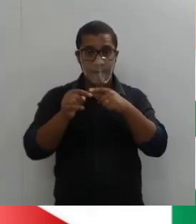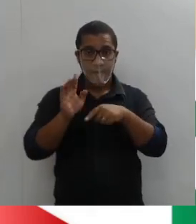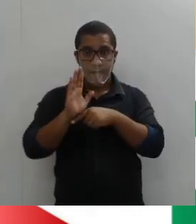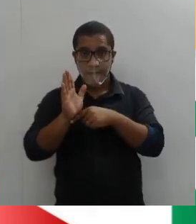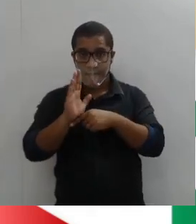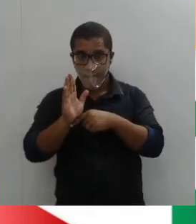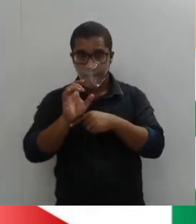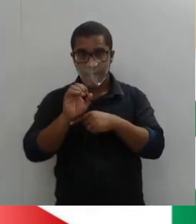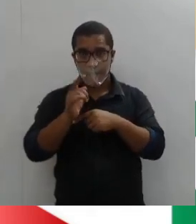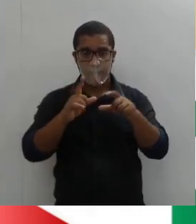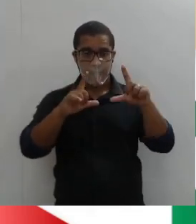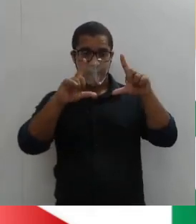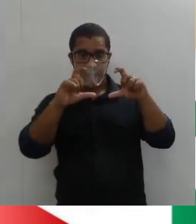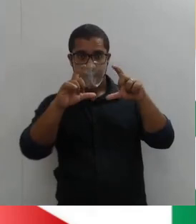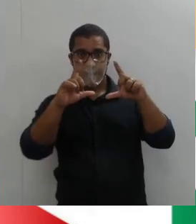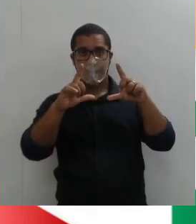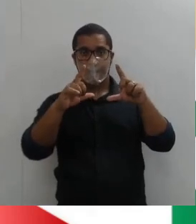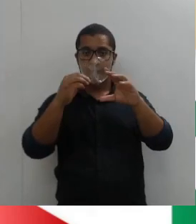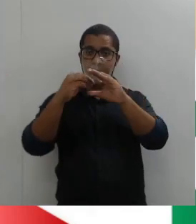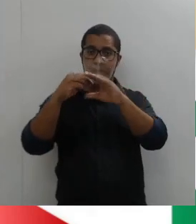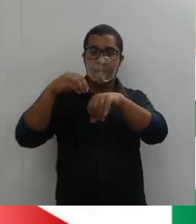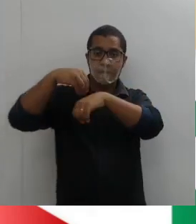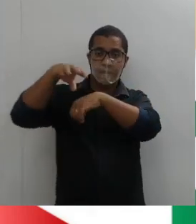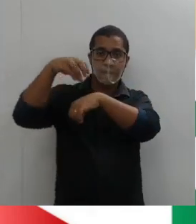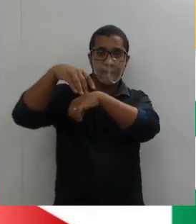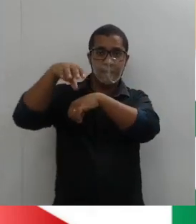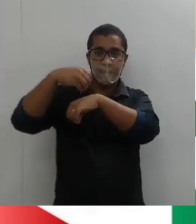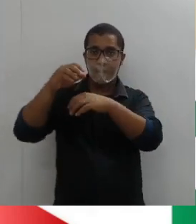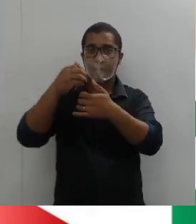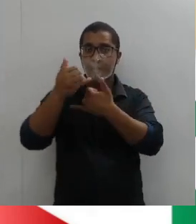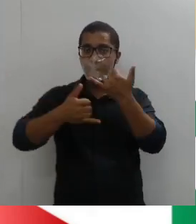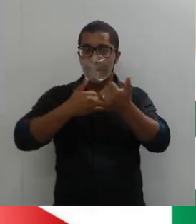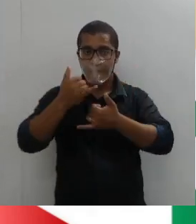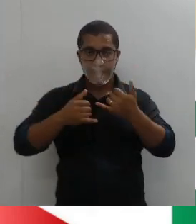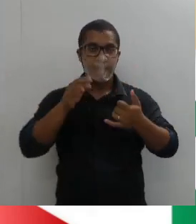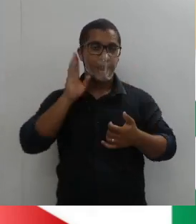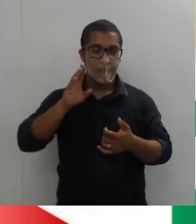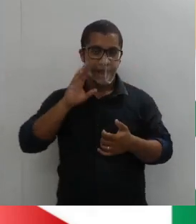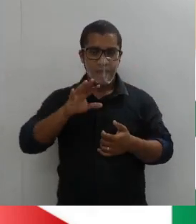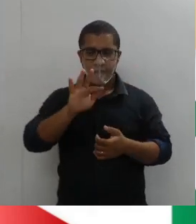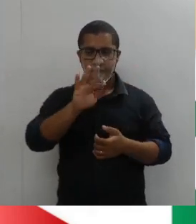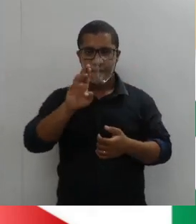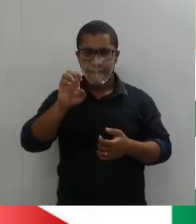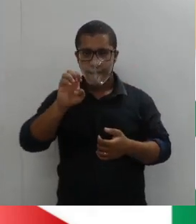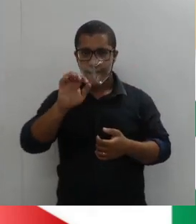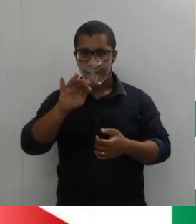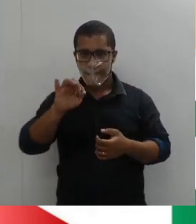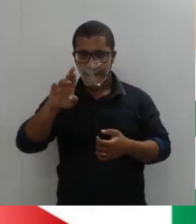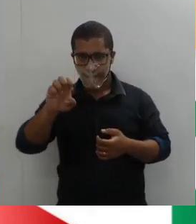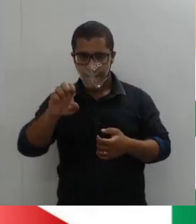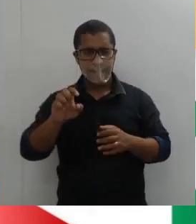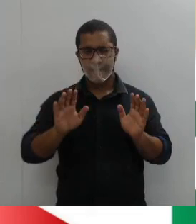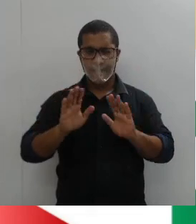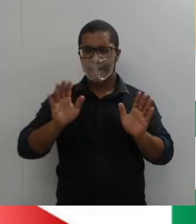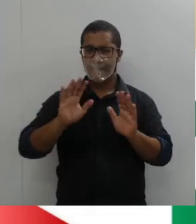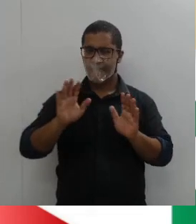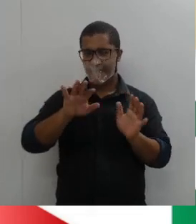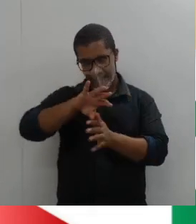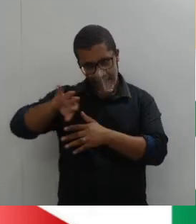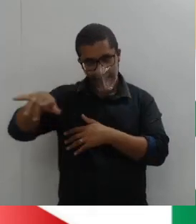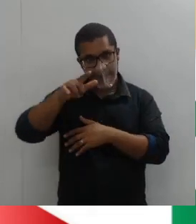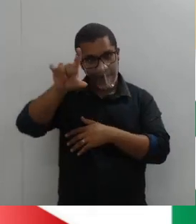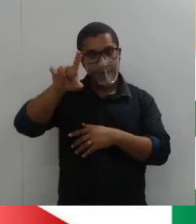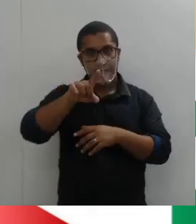ou um print sugerindo um joguinho legal, que não seja Free Fire, por favor, para que seus colegas